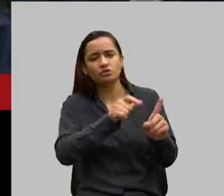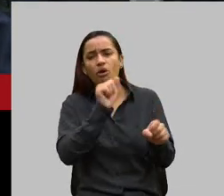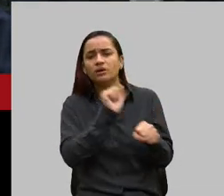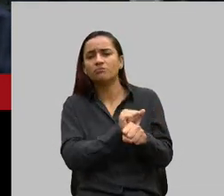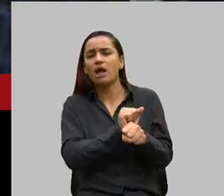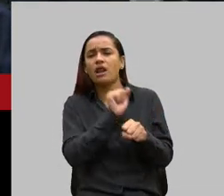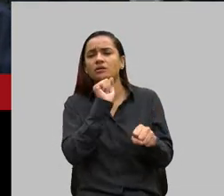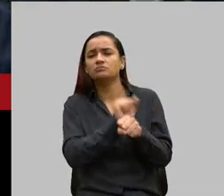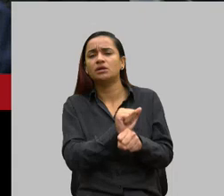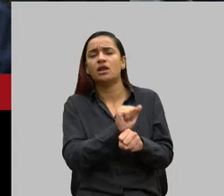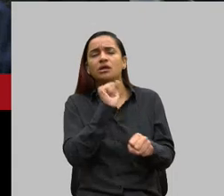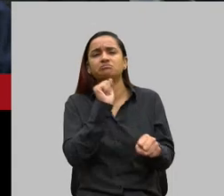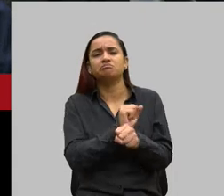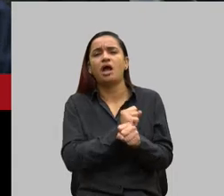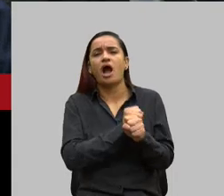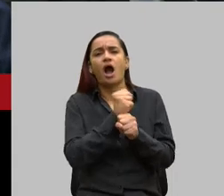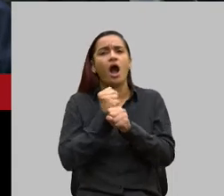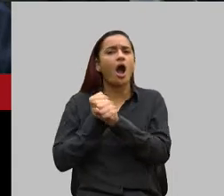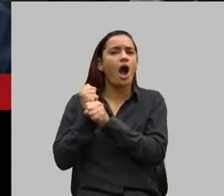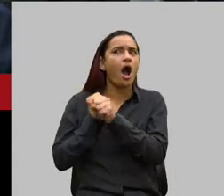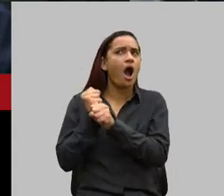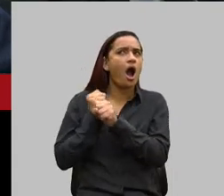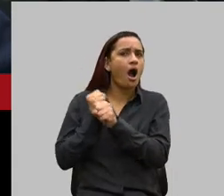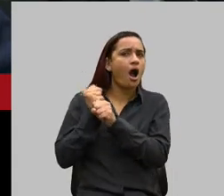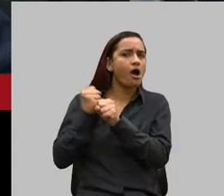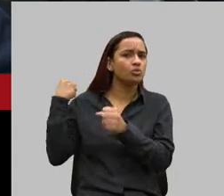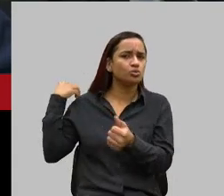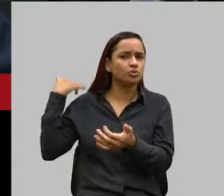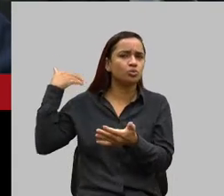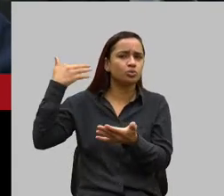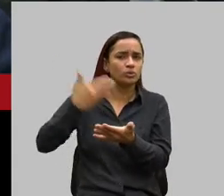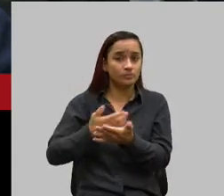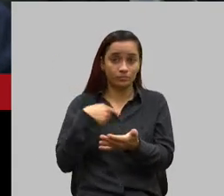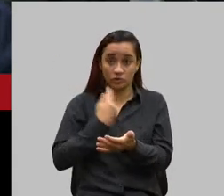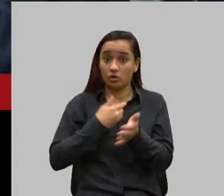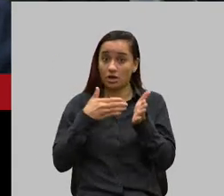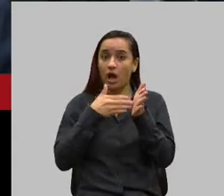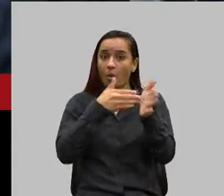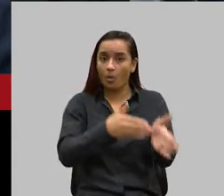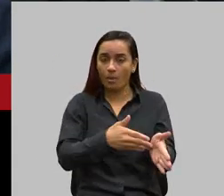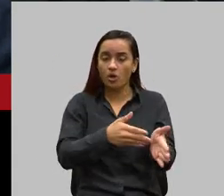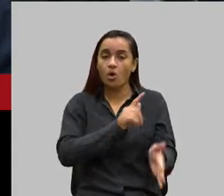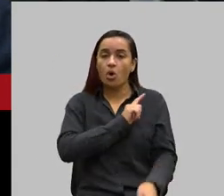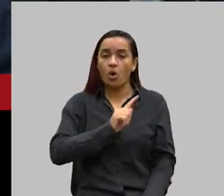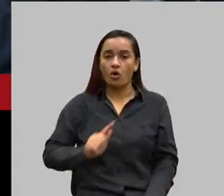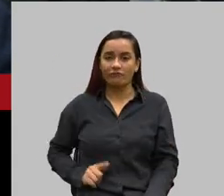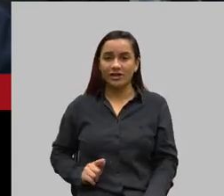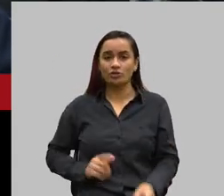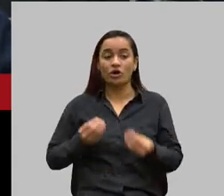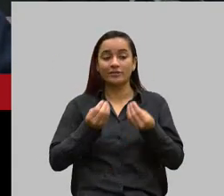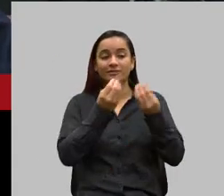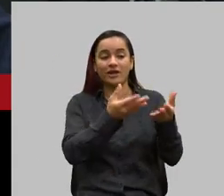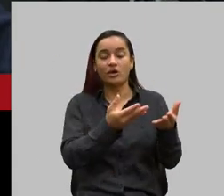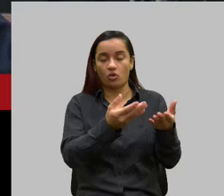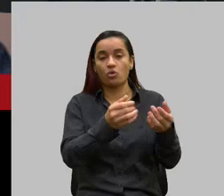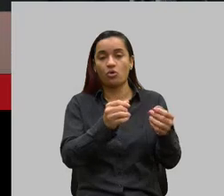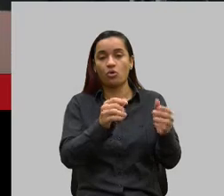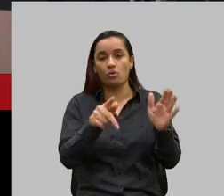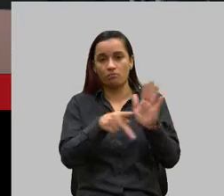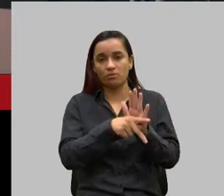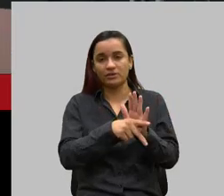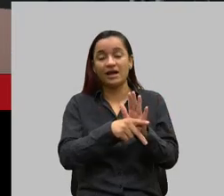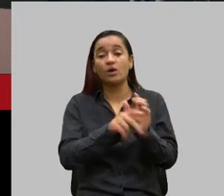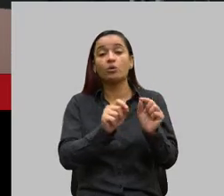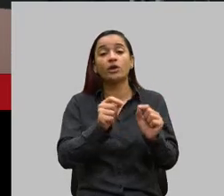título chegamos a entregar acompanhar o governador na entrega de título a um senhor de 103 anos que com